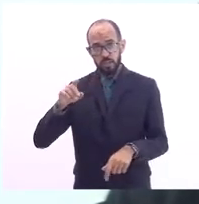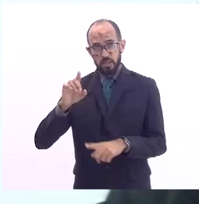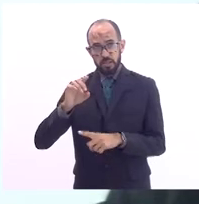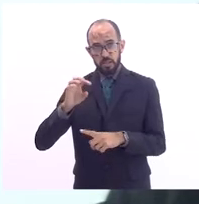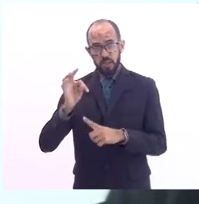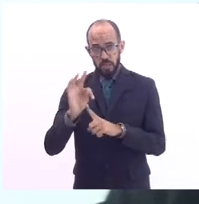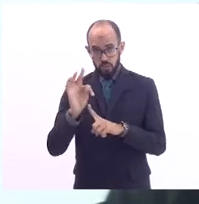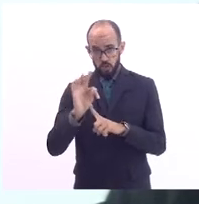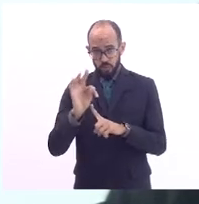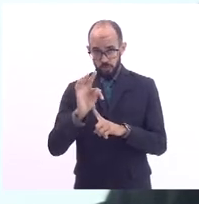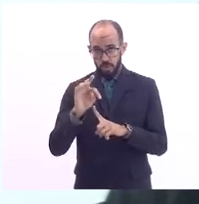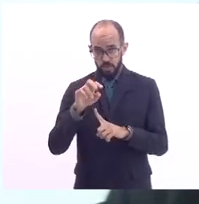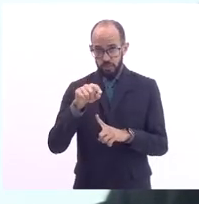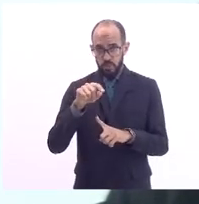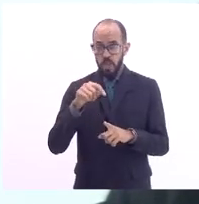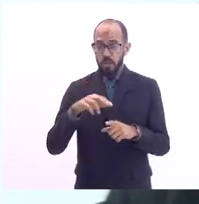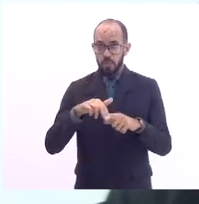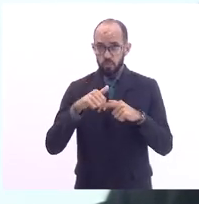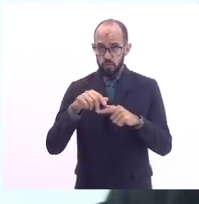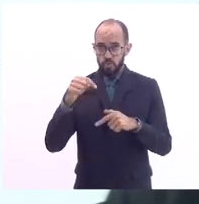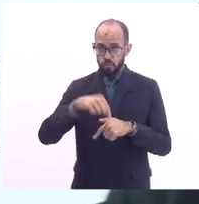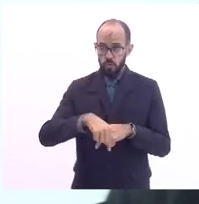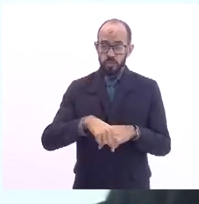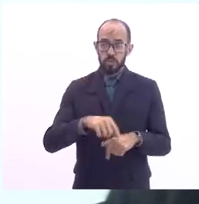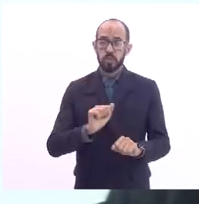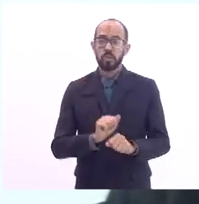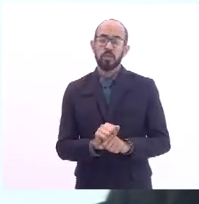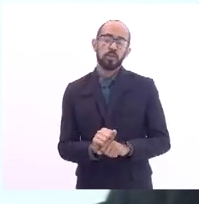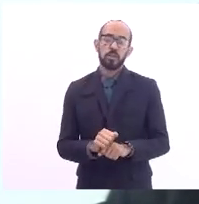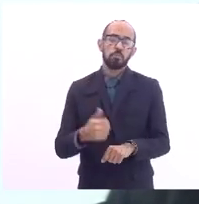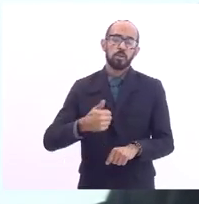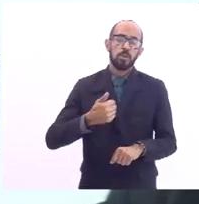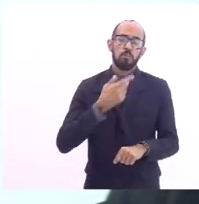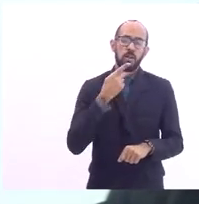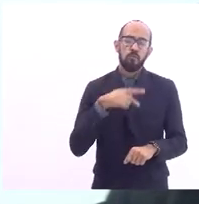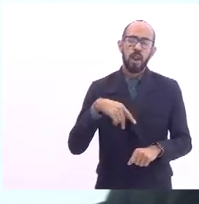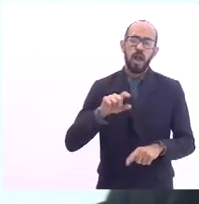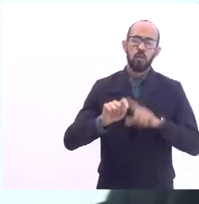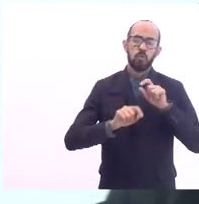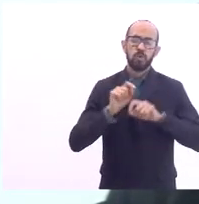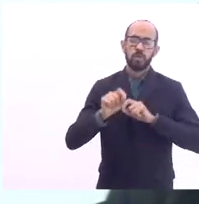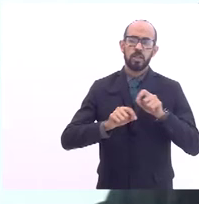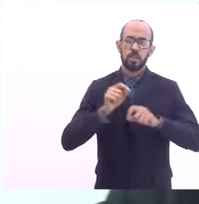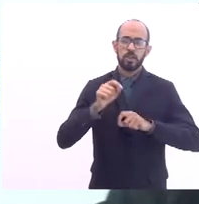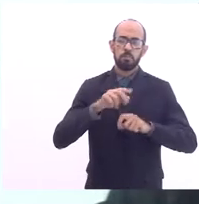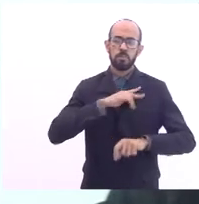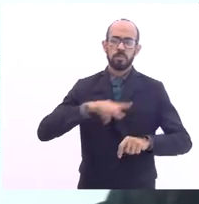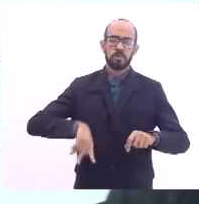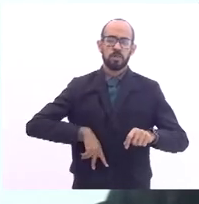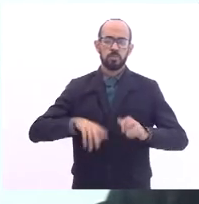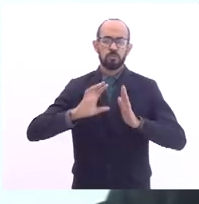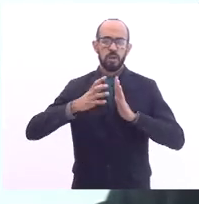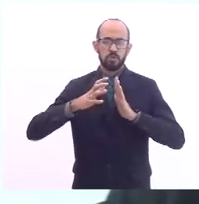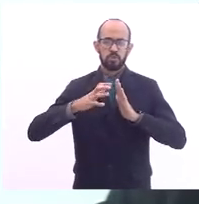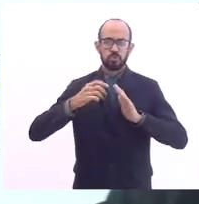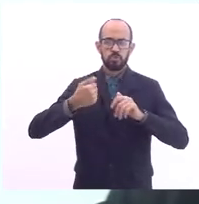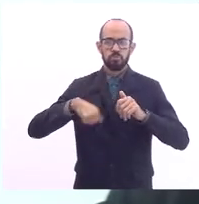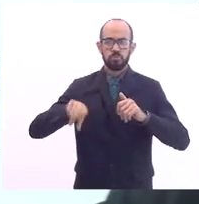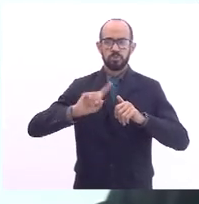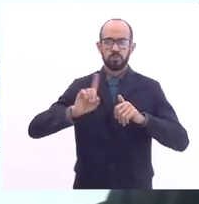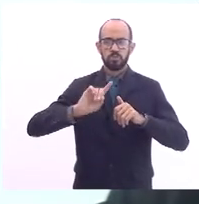e é nessas circunstâncias que eu estou aqui, primeiro dizer que presidente de partido não tem que cuidar tão somente da preparação da